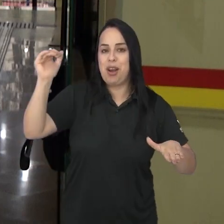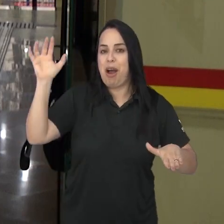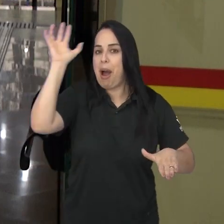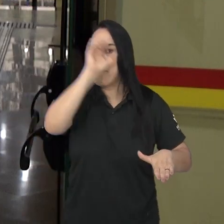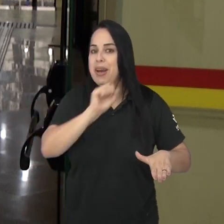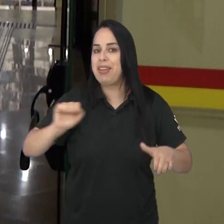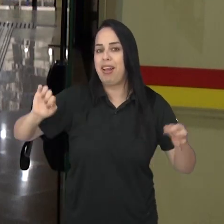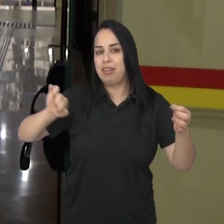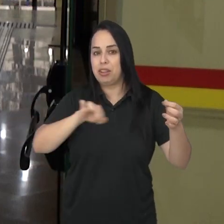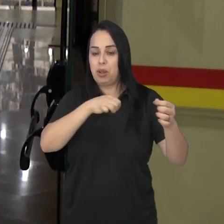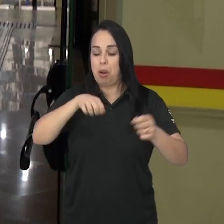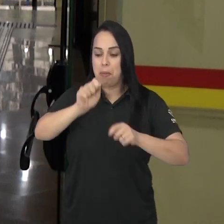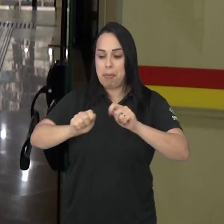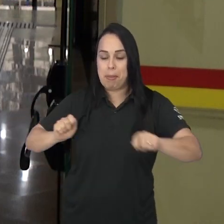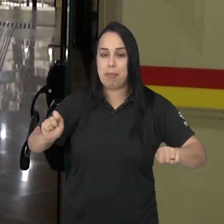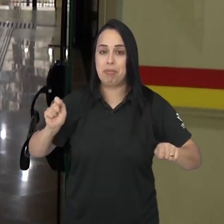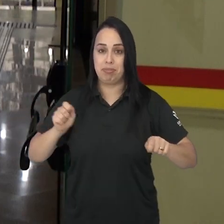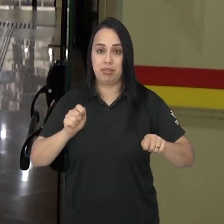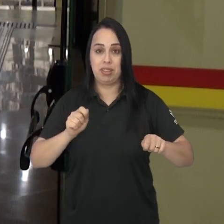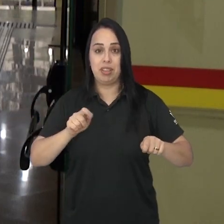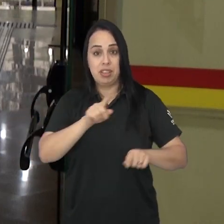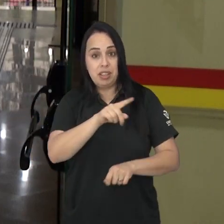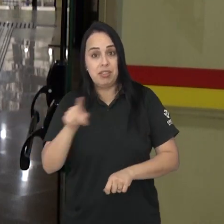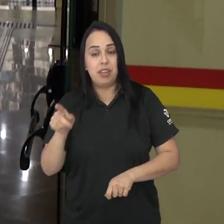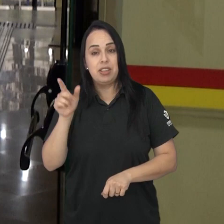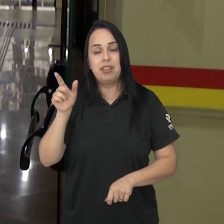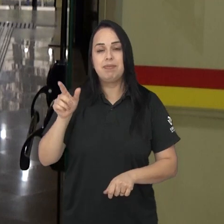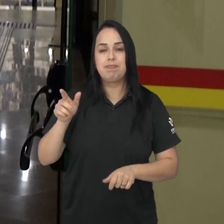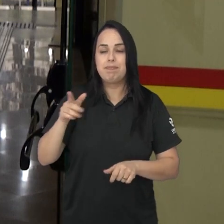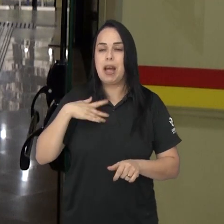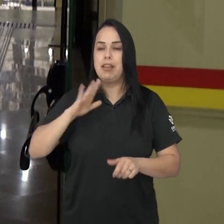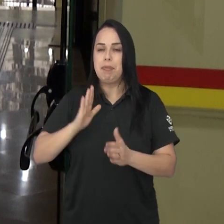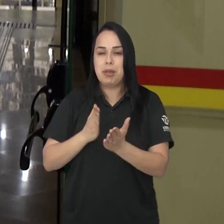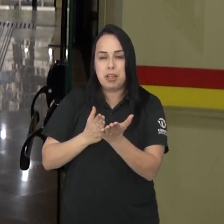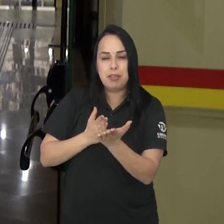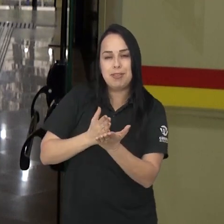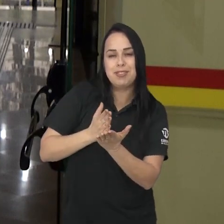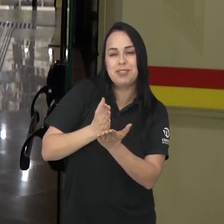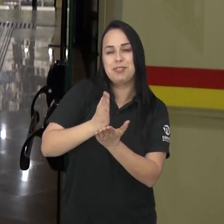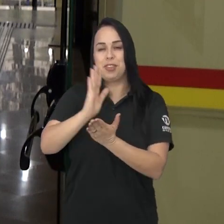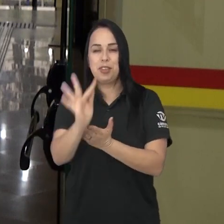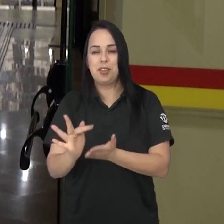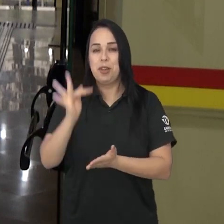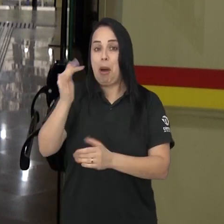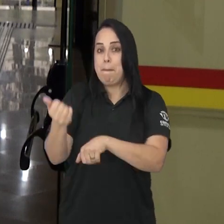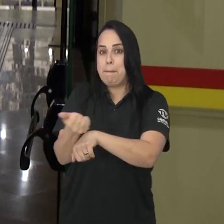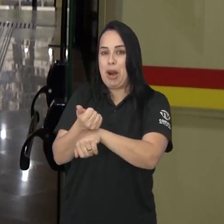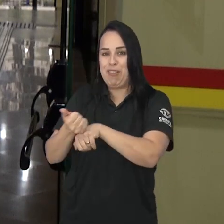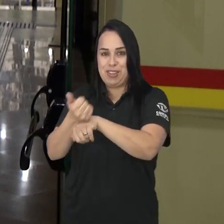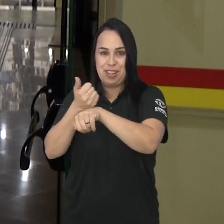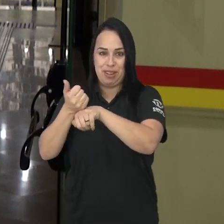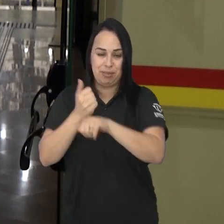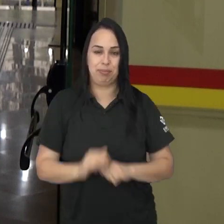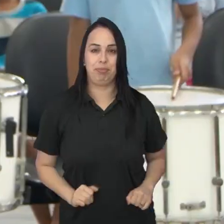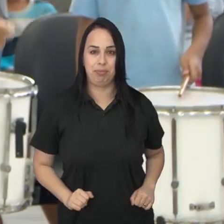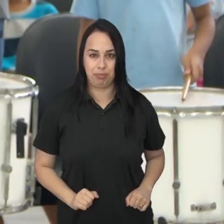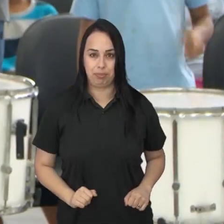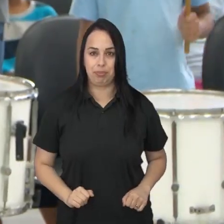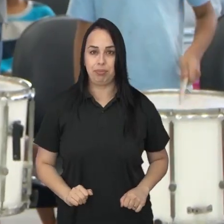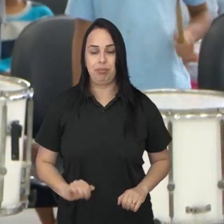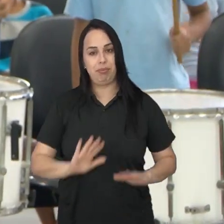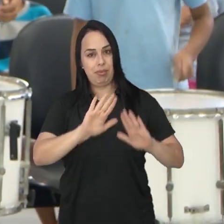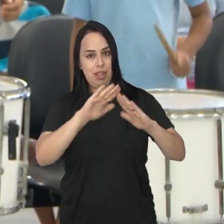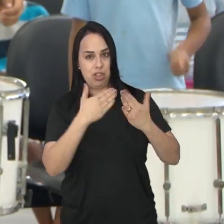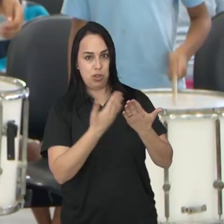aprenda um instrumento, Você faz com que esse jovem siga a veia artística, Pode se transformar em músico. A